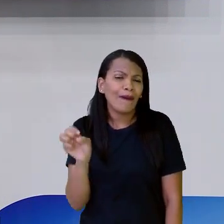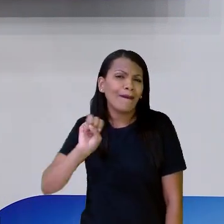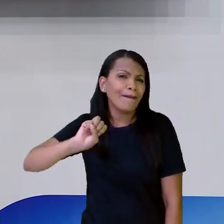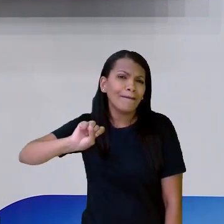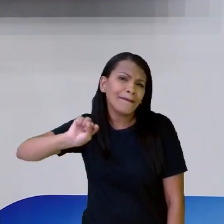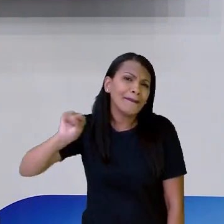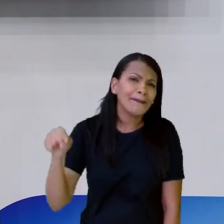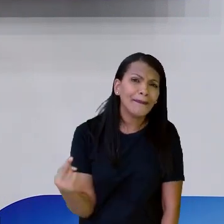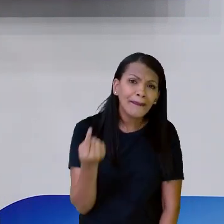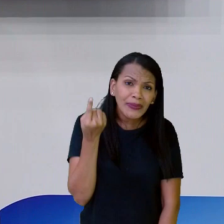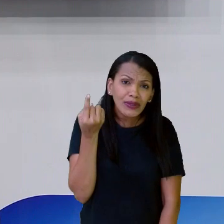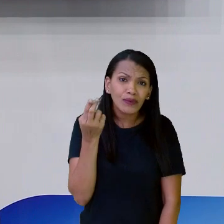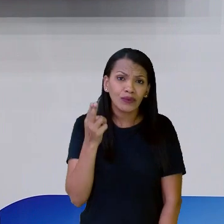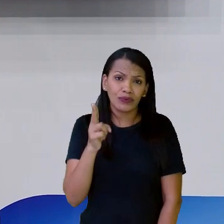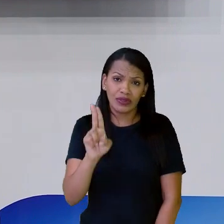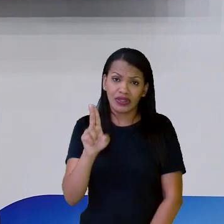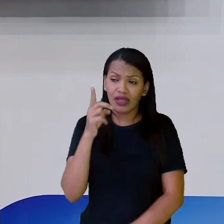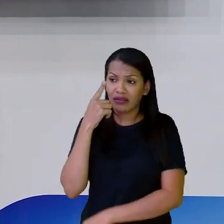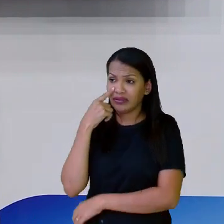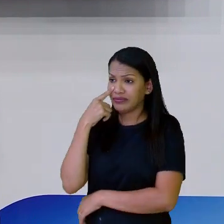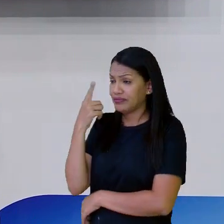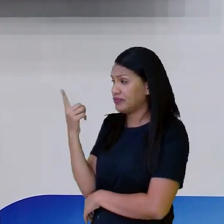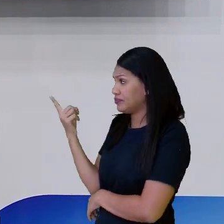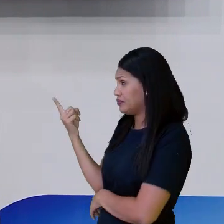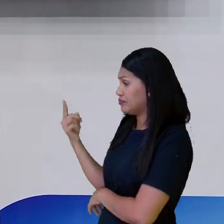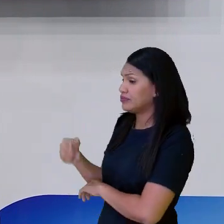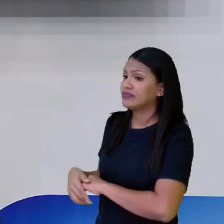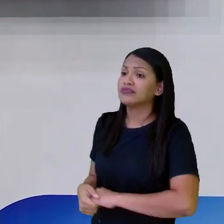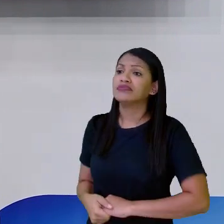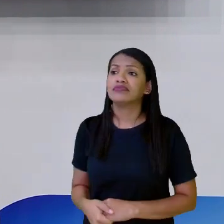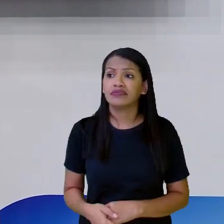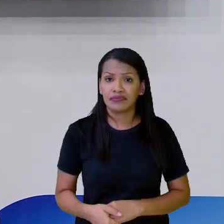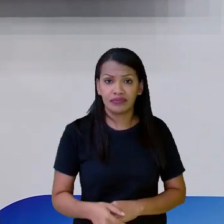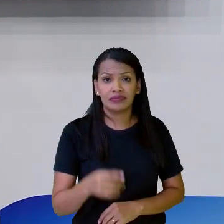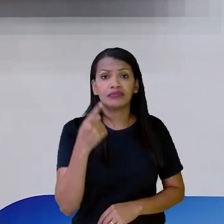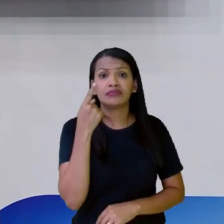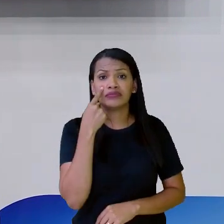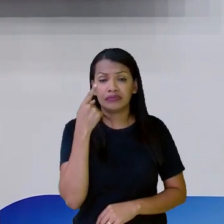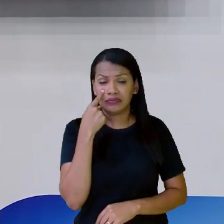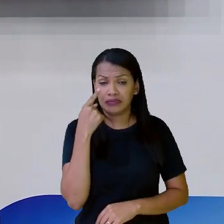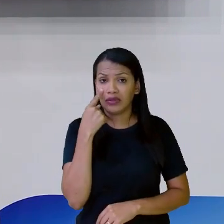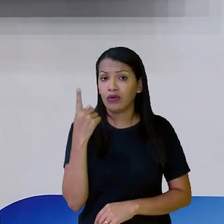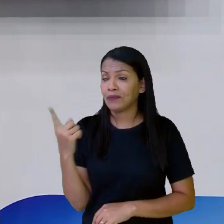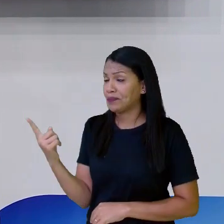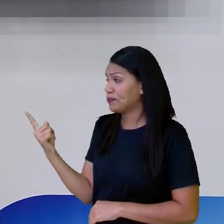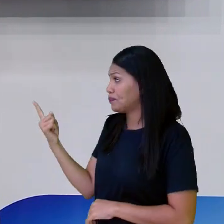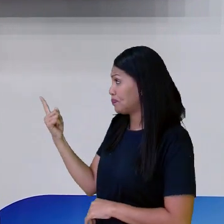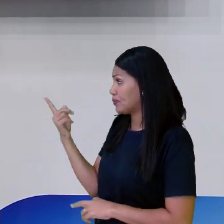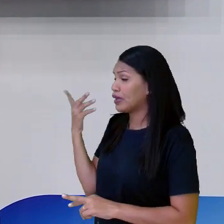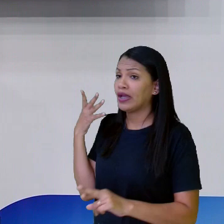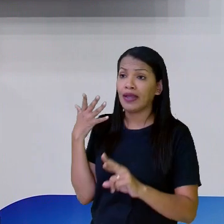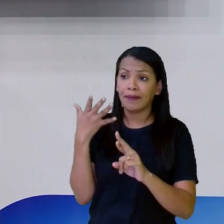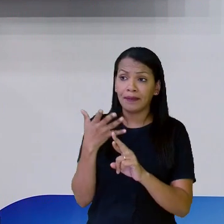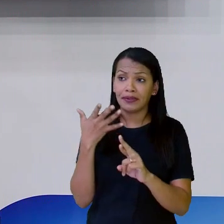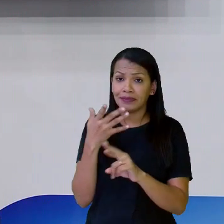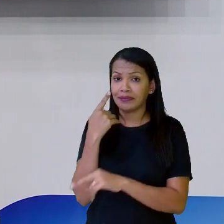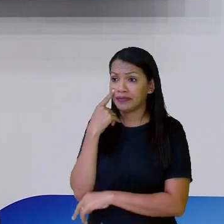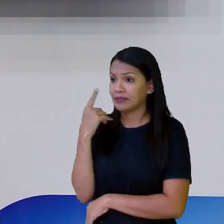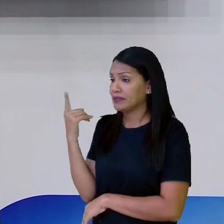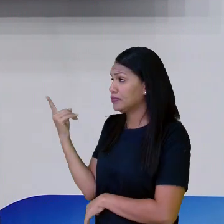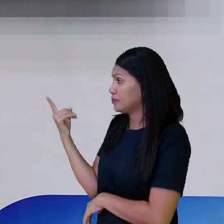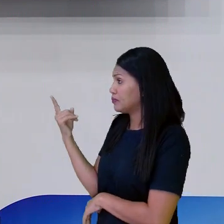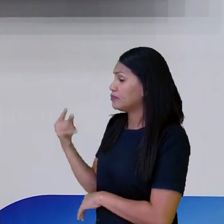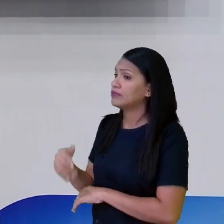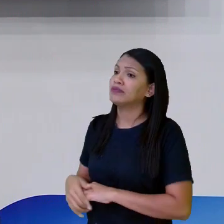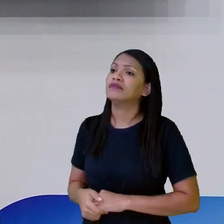unidades, que está sendo representada por esse nosso cubão aqui. Olha o nosso amigo